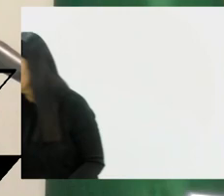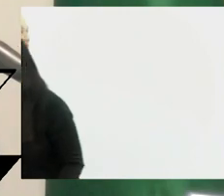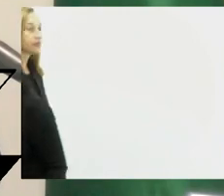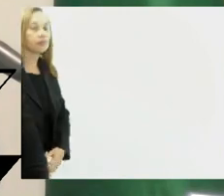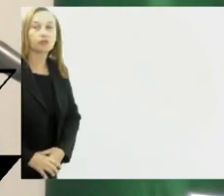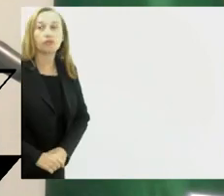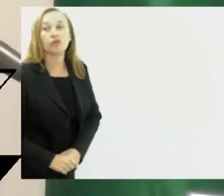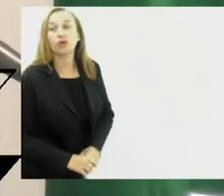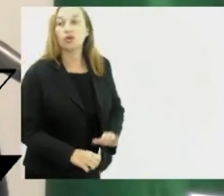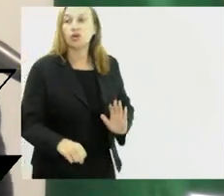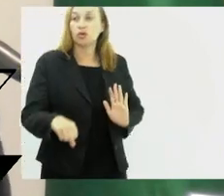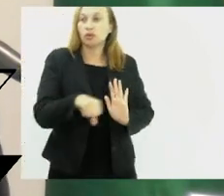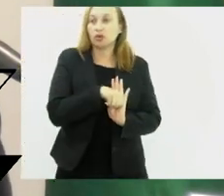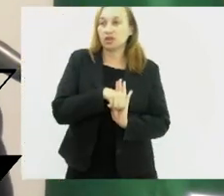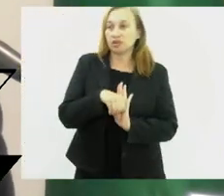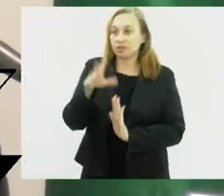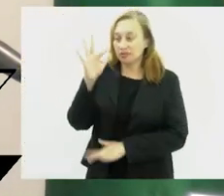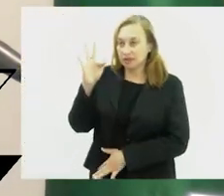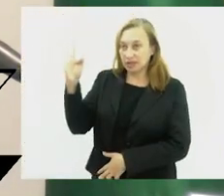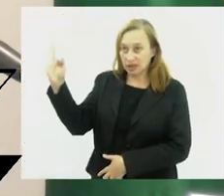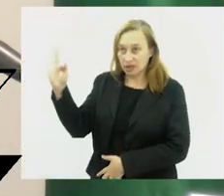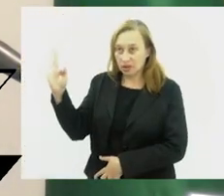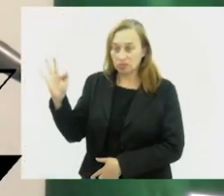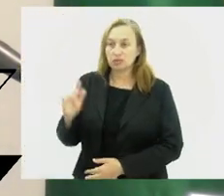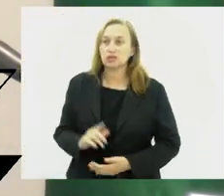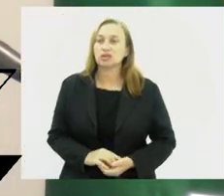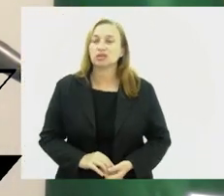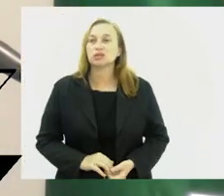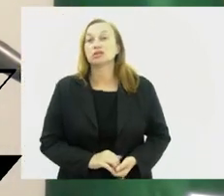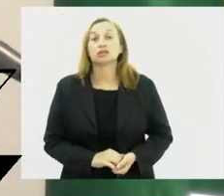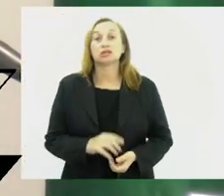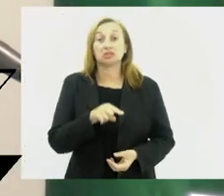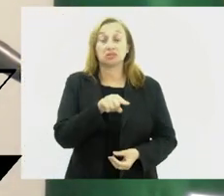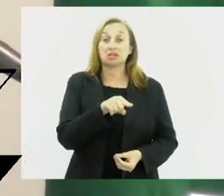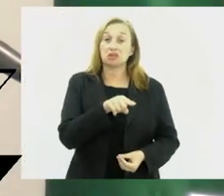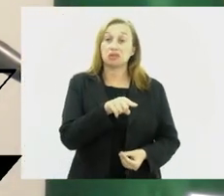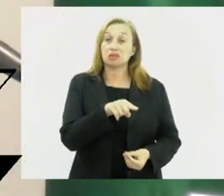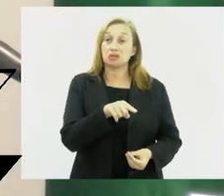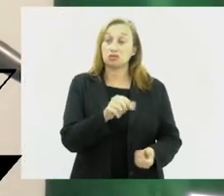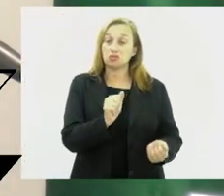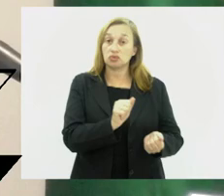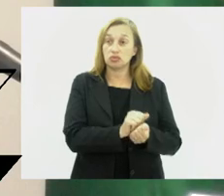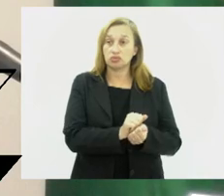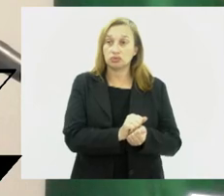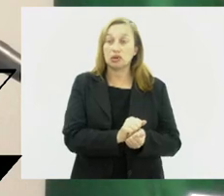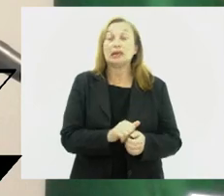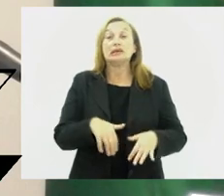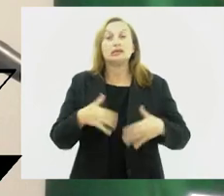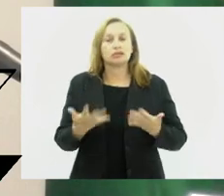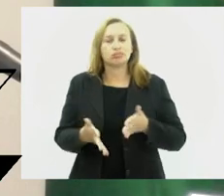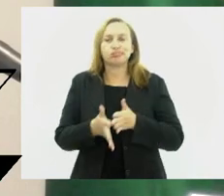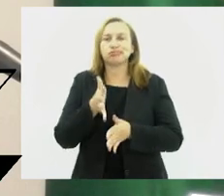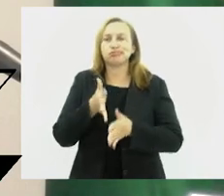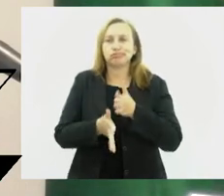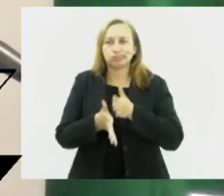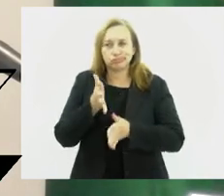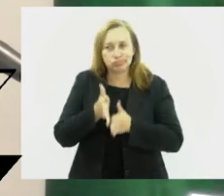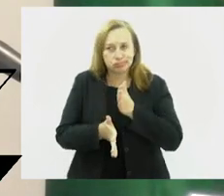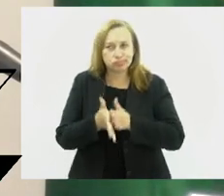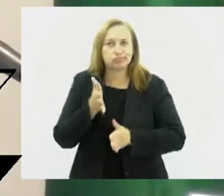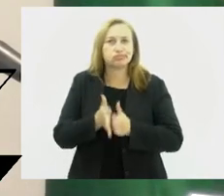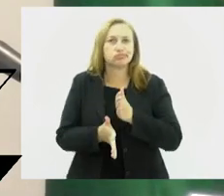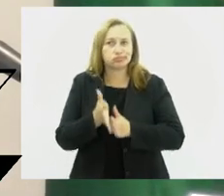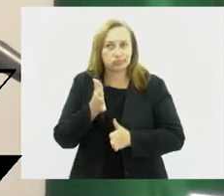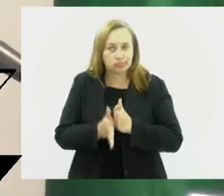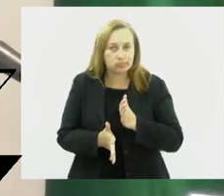é federal, e nós temos outro ente federal que está envolvido aqui. Então, é uma complexidade, né, para a gente